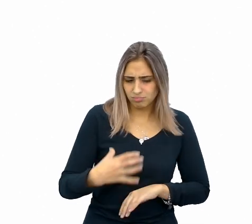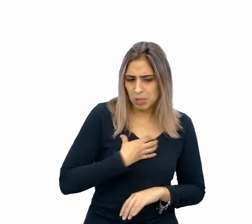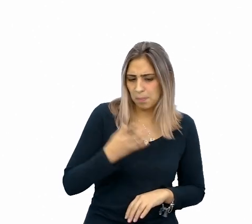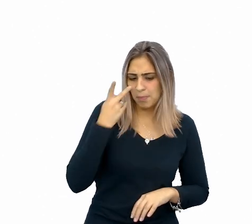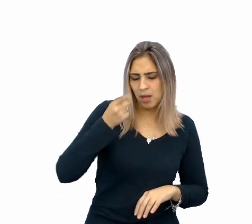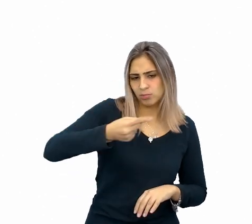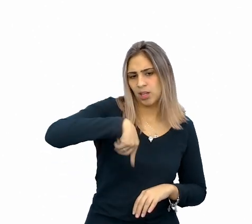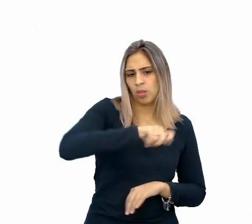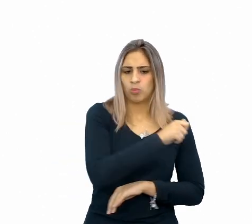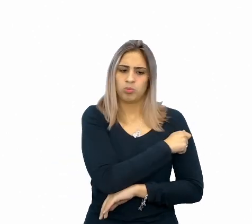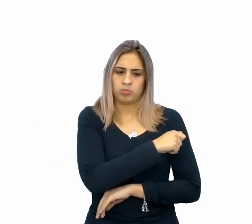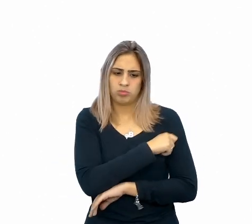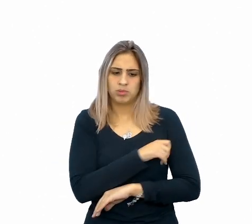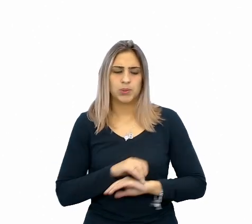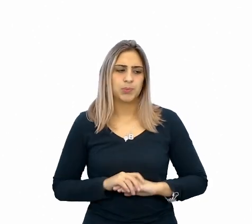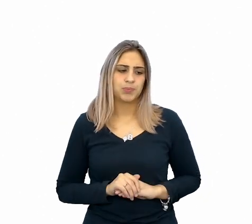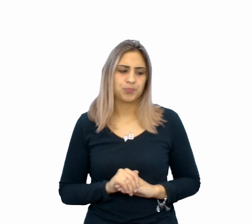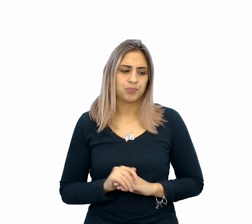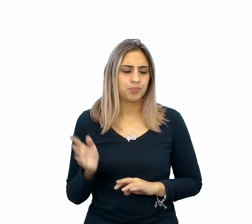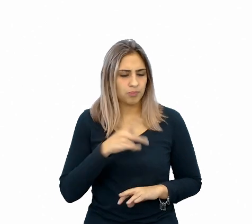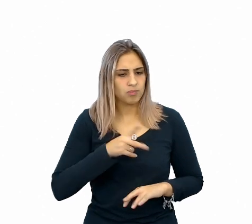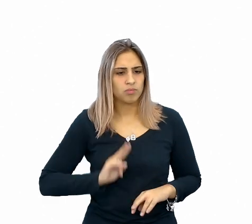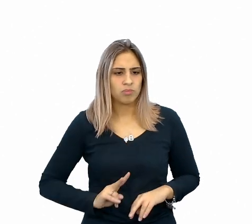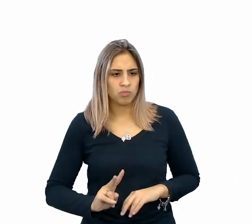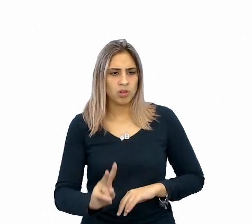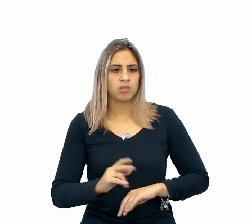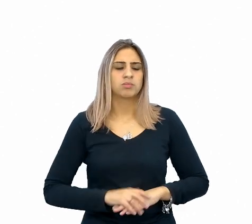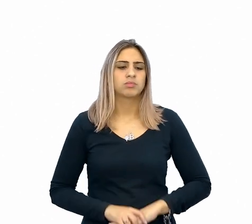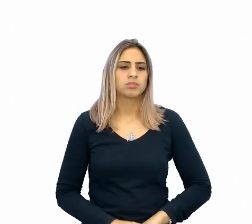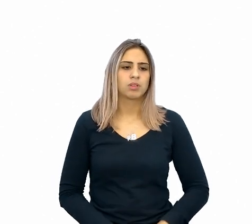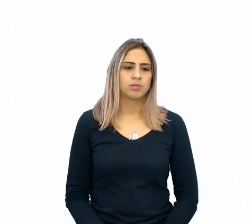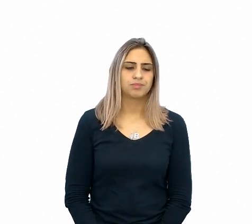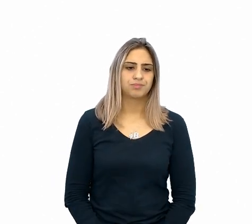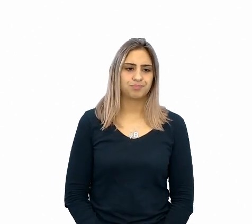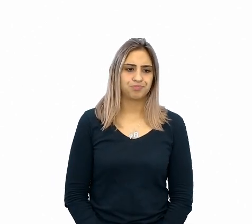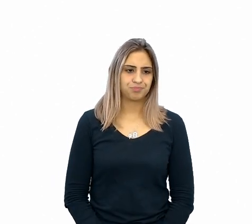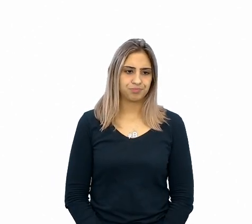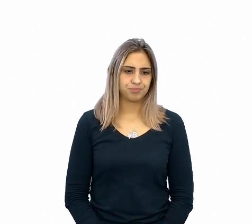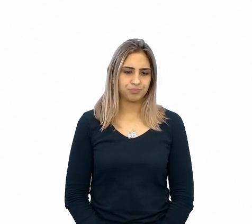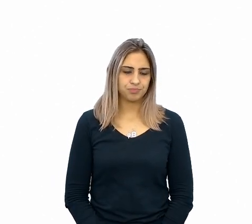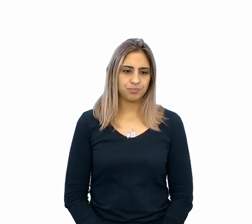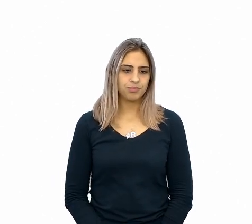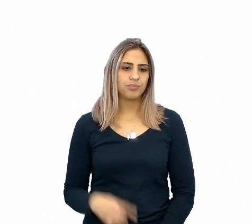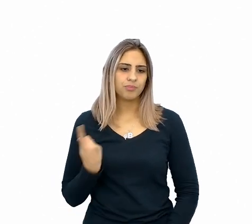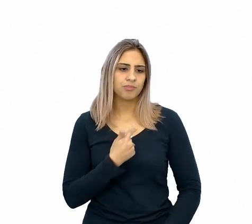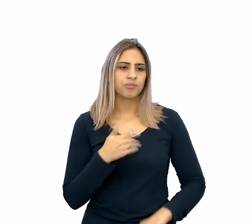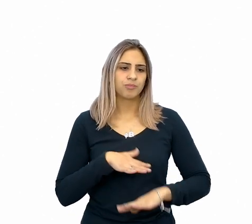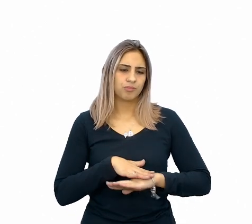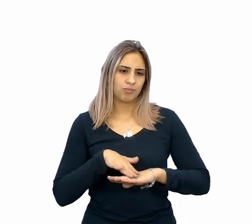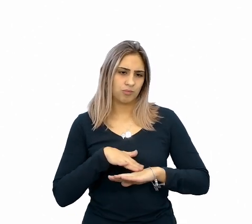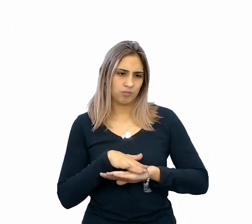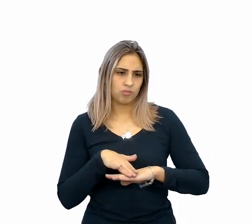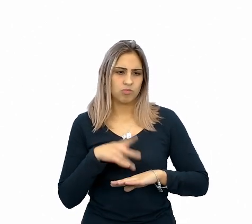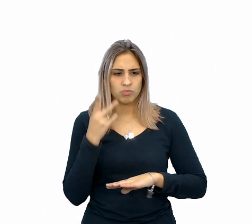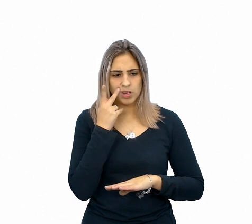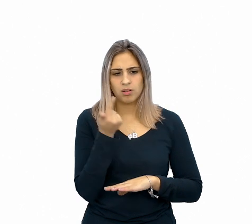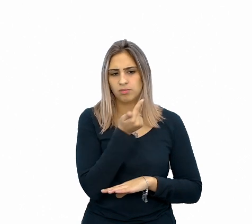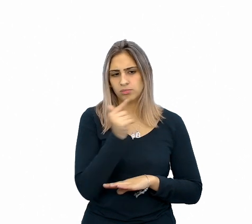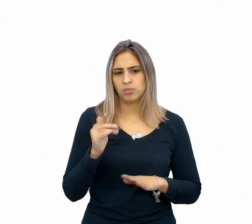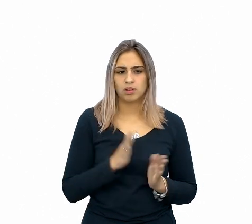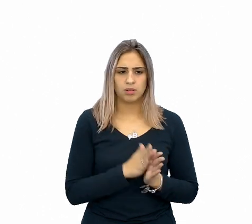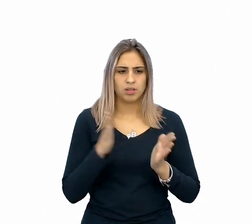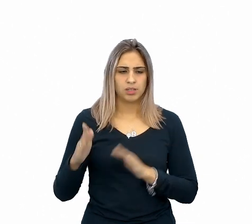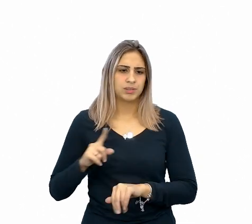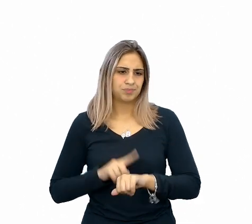os estudantes. Então, vamos dando continuidade à nossa conversa, avançando aqui para o nosso